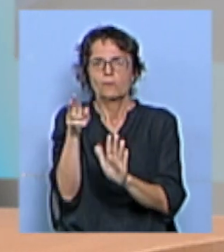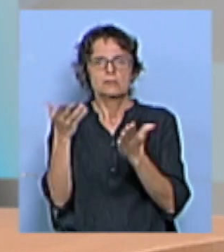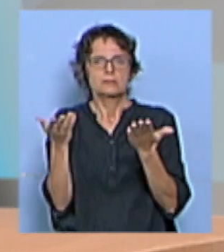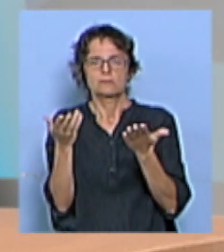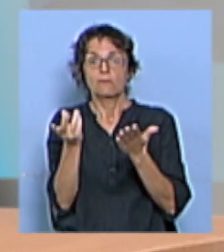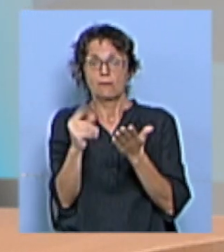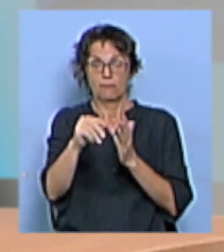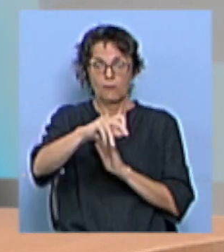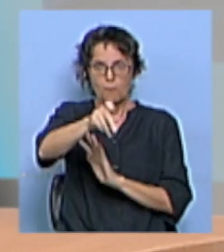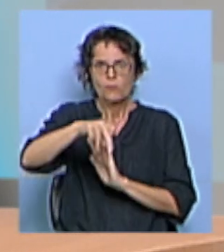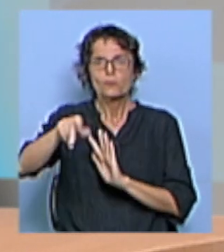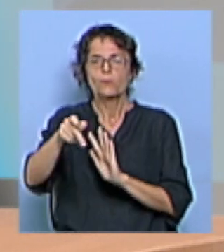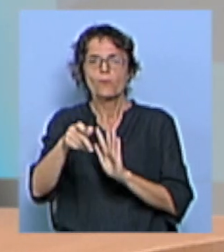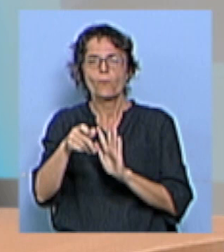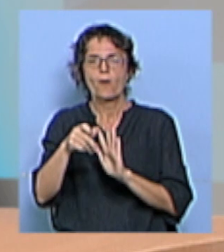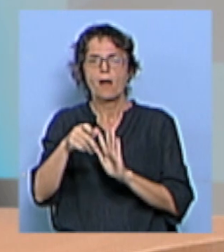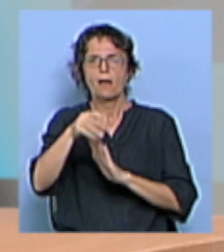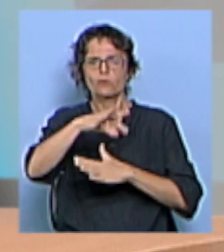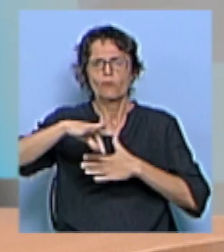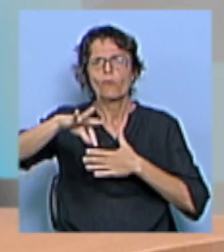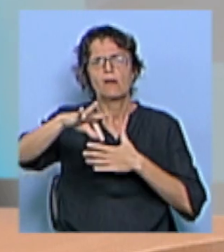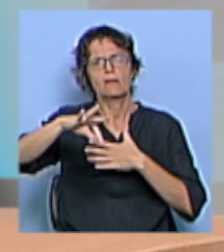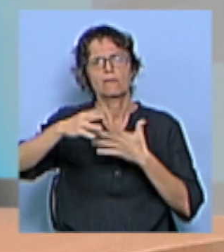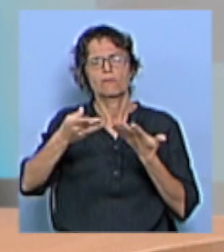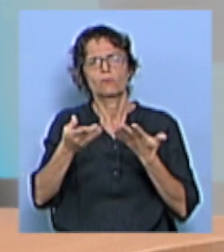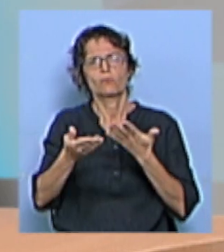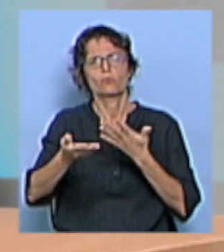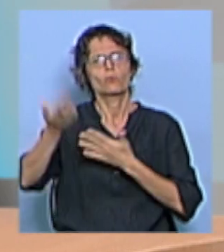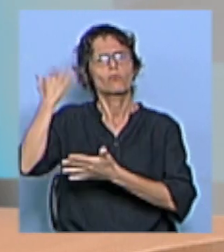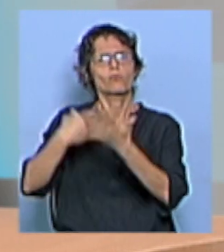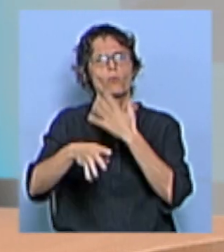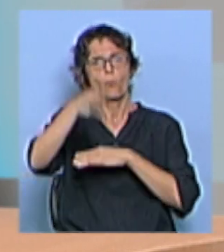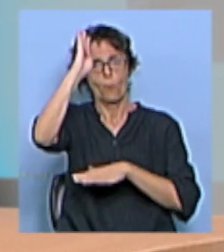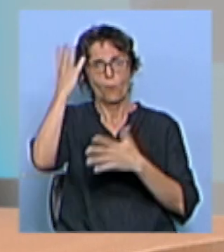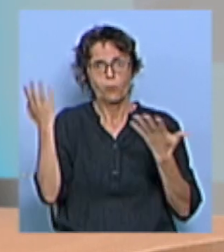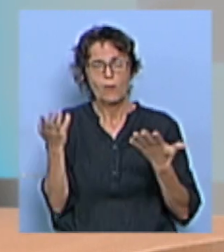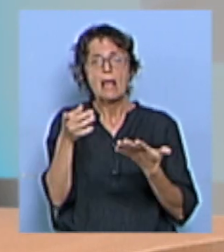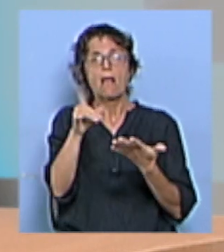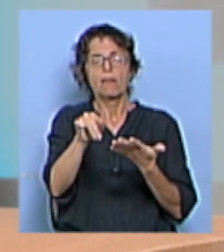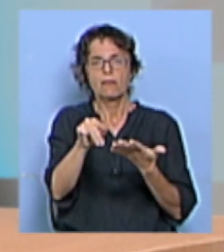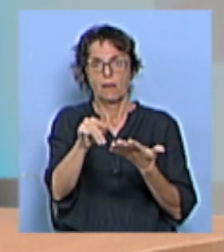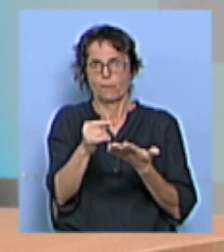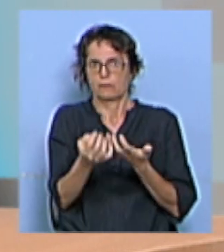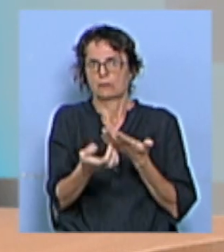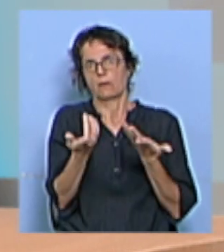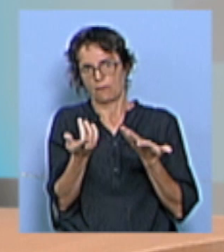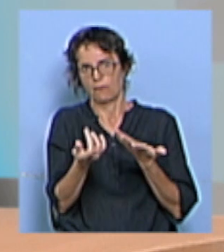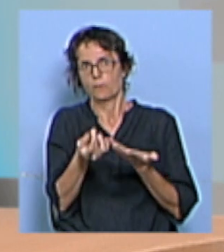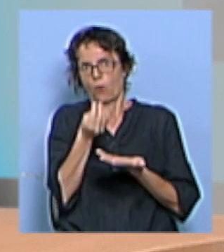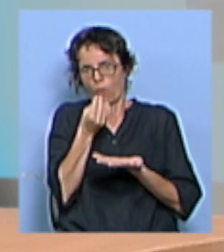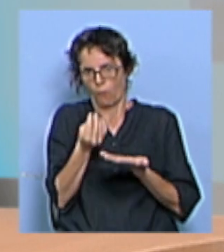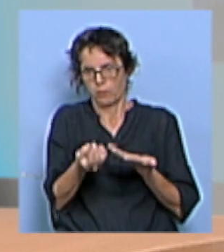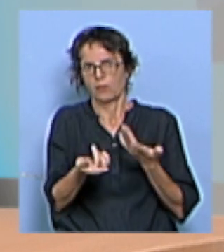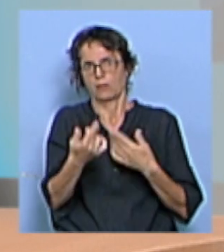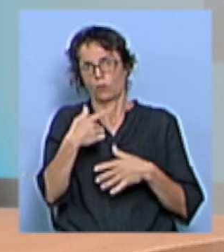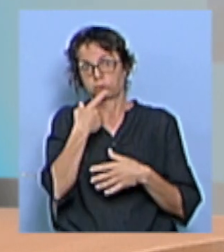de estilos românicos, de construções de estilo românico, enfim, é maravilhoso. Isto para além da gastronomia, que é uma coisa também sempre muito importante,